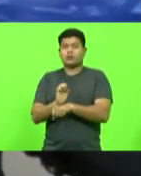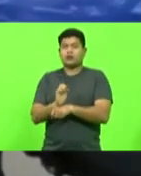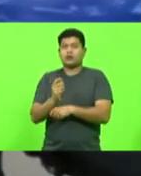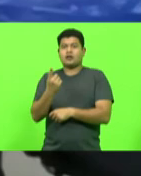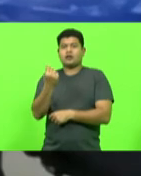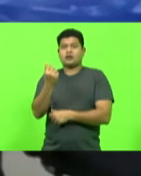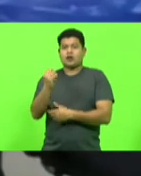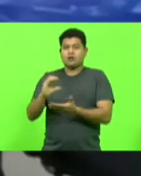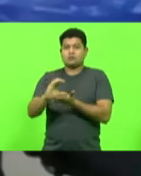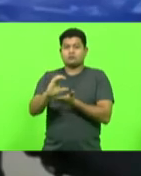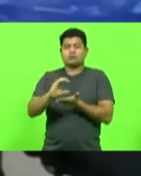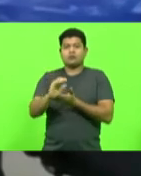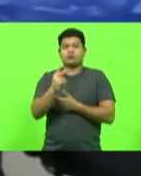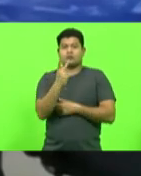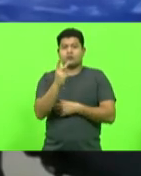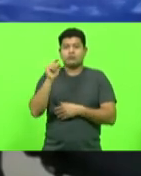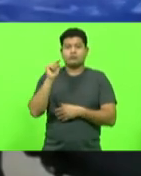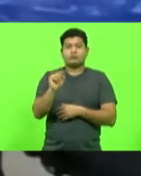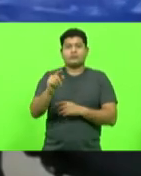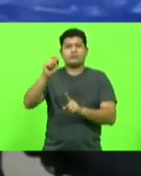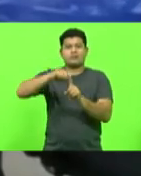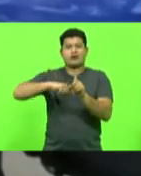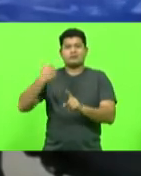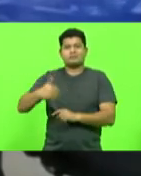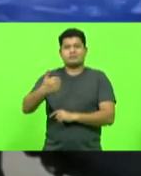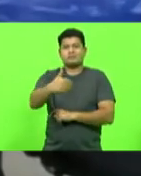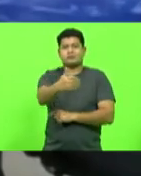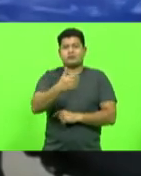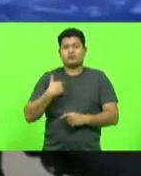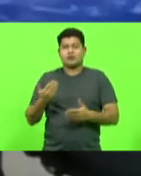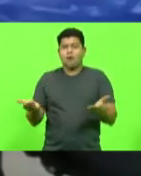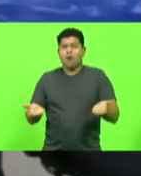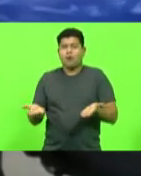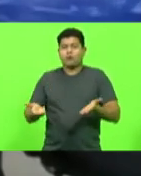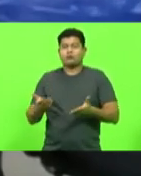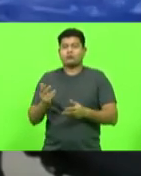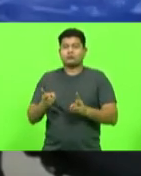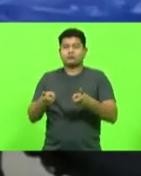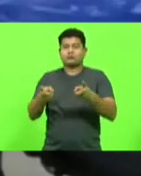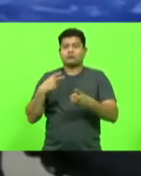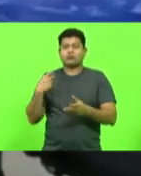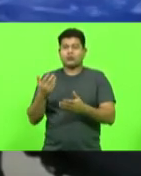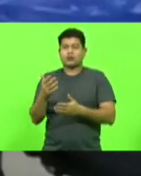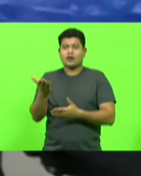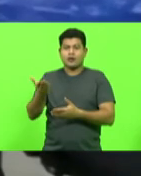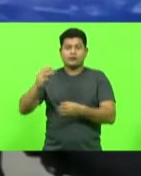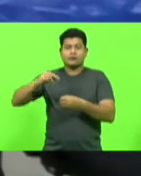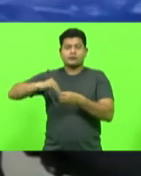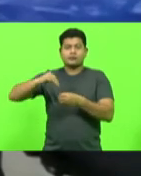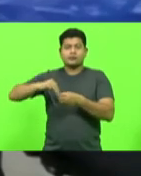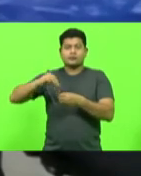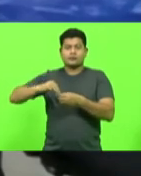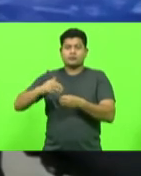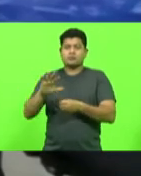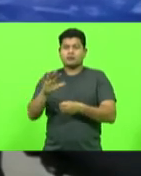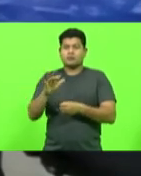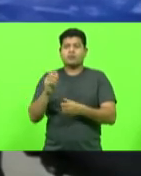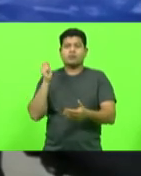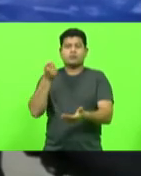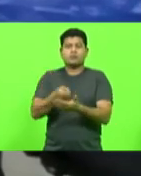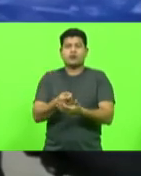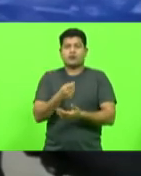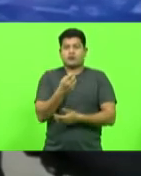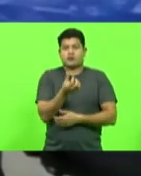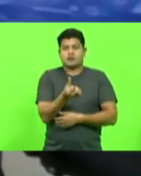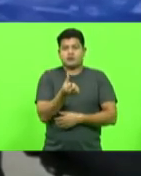mês. Então, hoje a gente continua aí com os municípios custeando de 60% a 80% dos custos dos serviços,